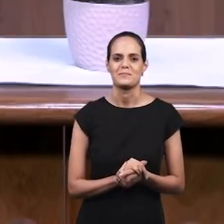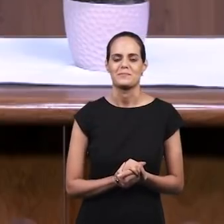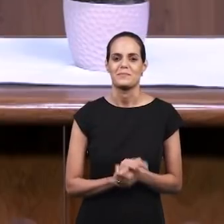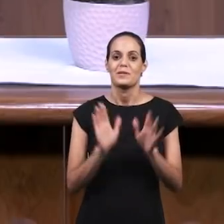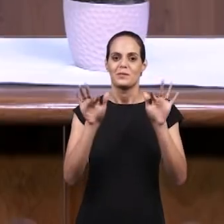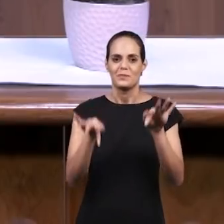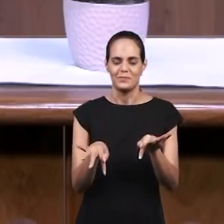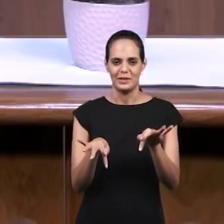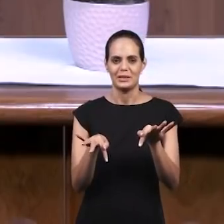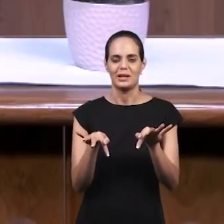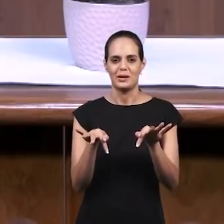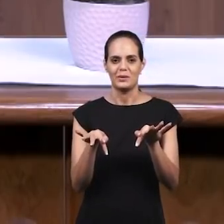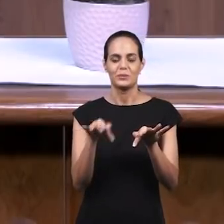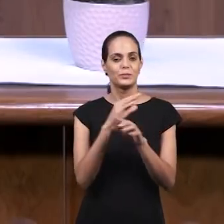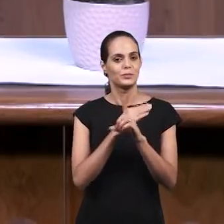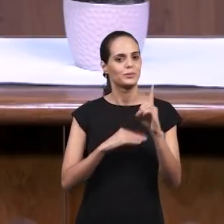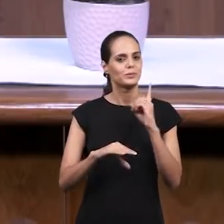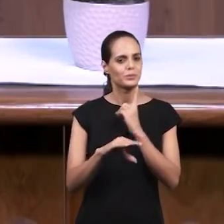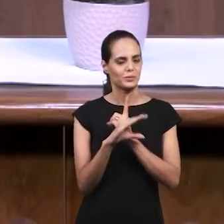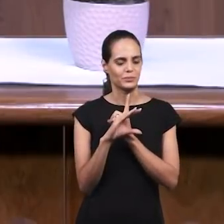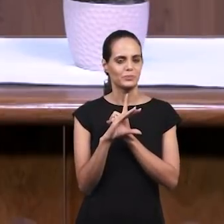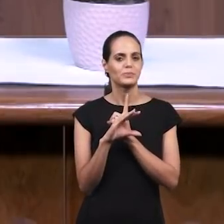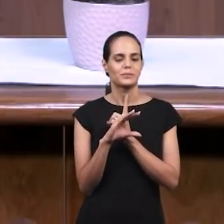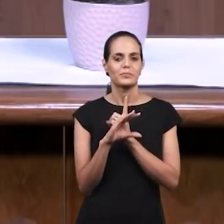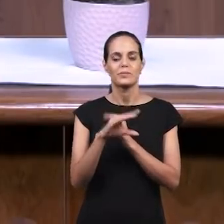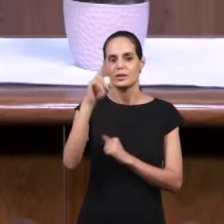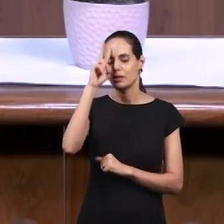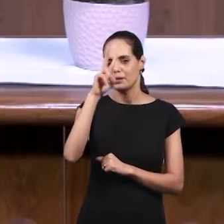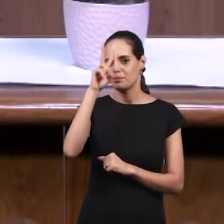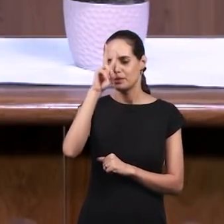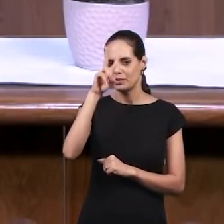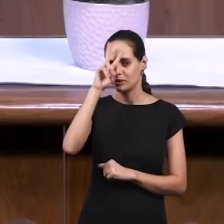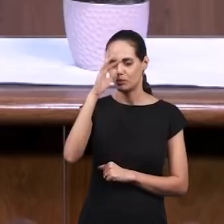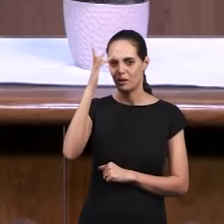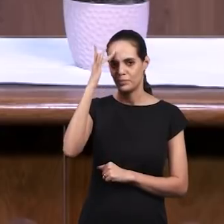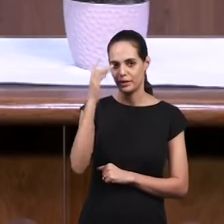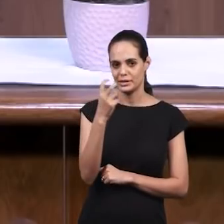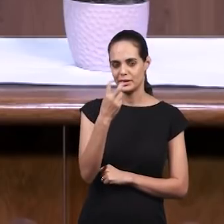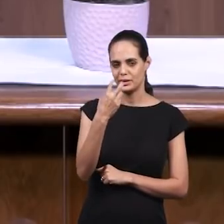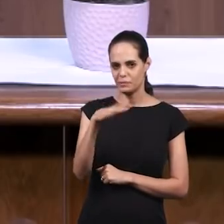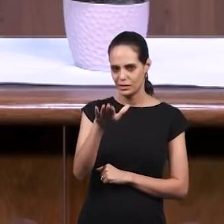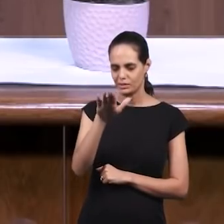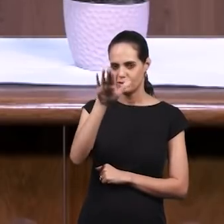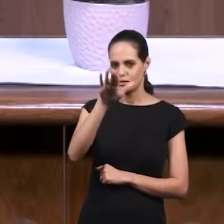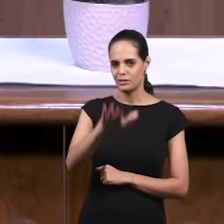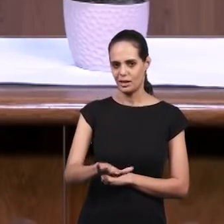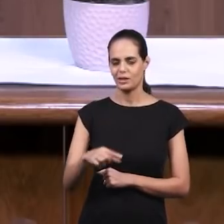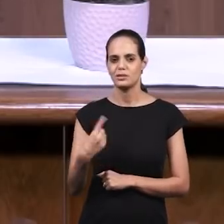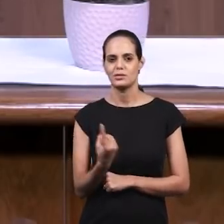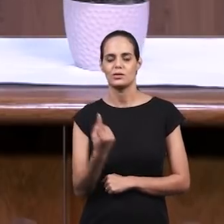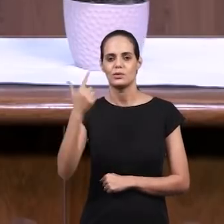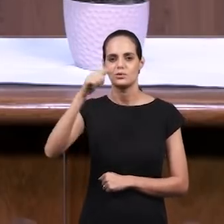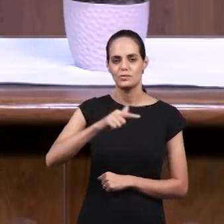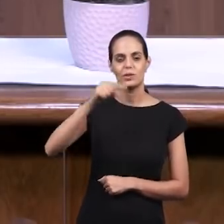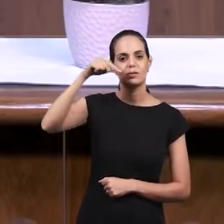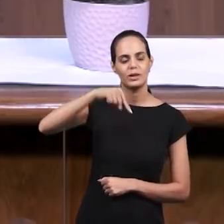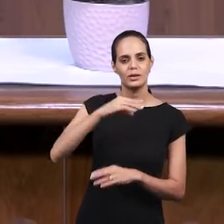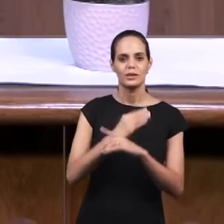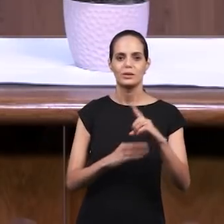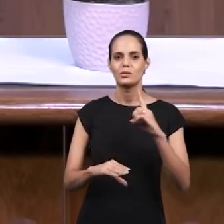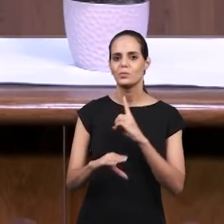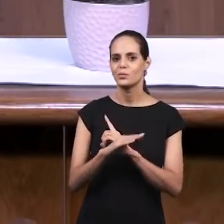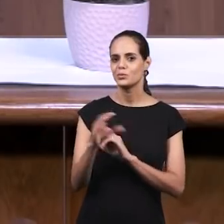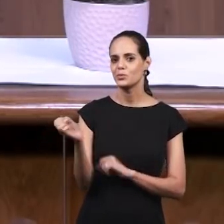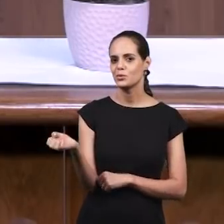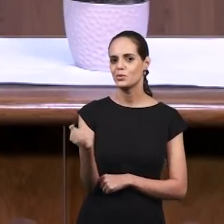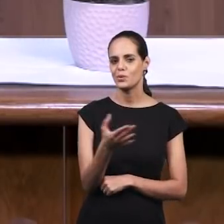estamos chegando ao final desta transmissão. Lembrando que amanhã, neste mesmo horário, às 17h30, estaremos de volta com